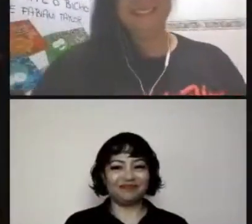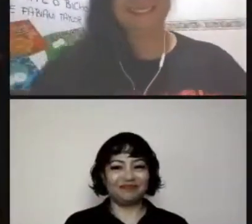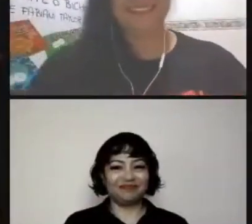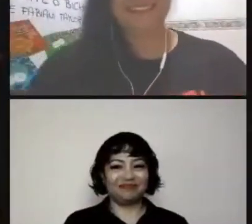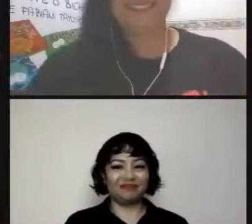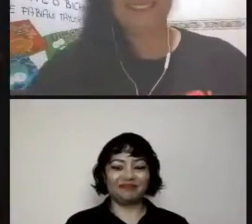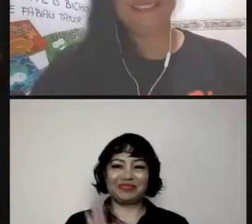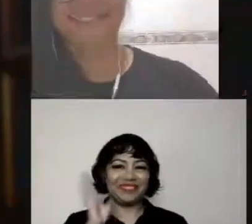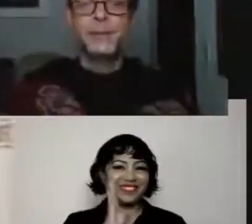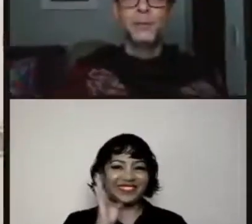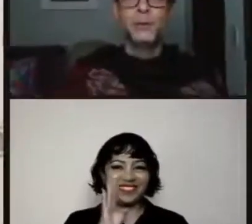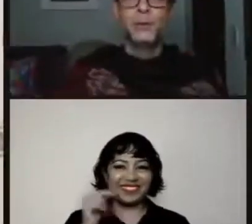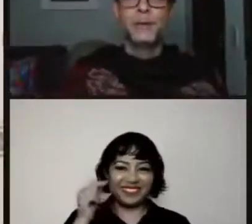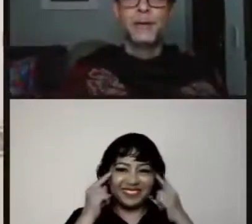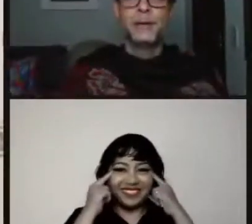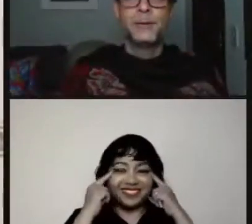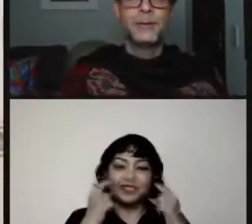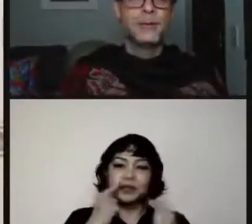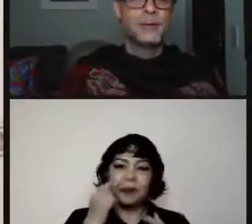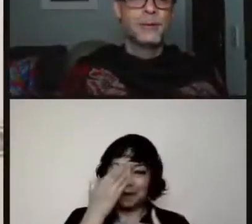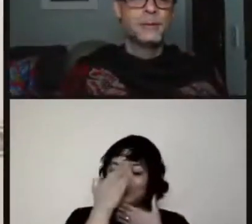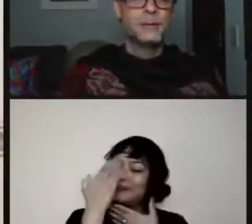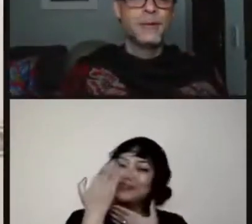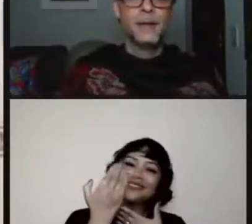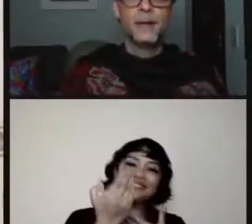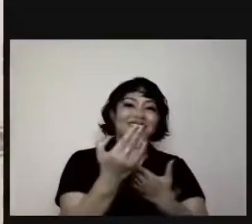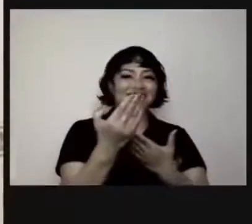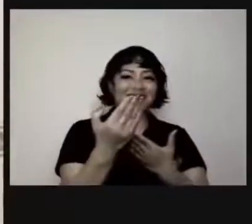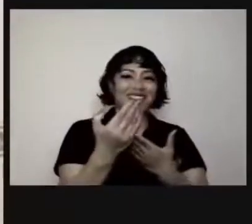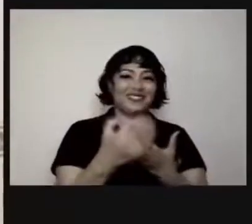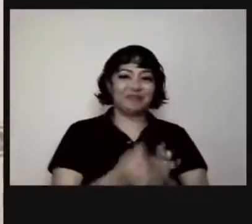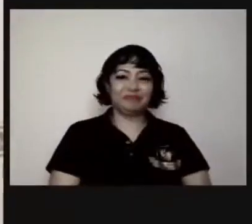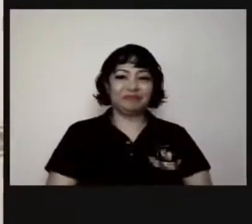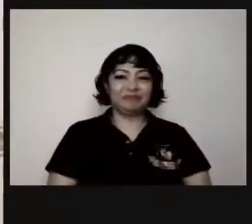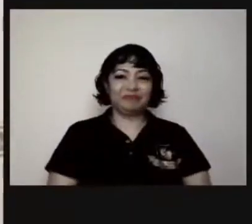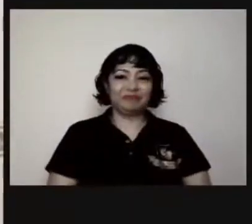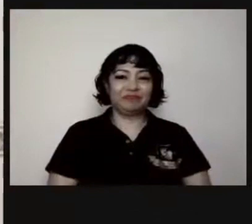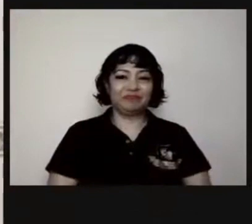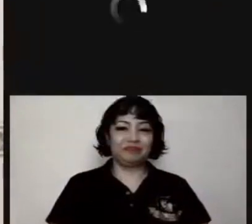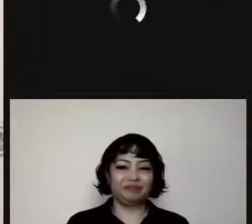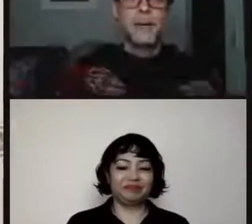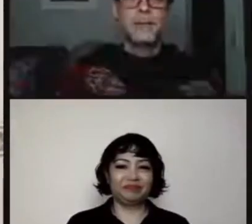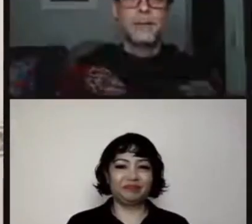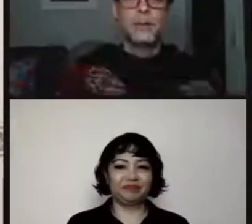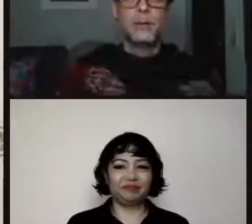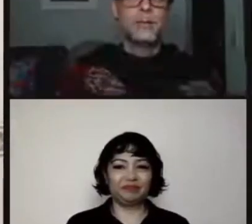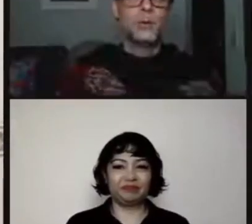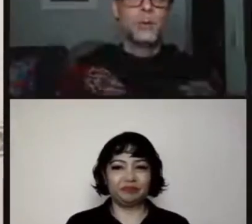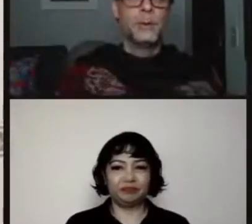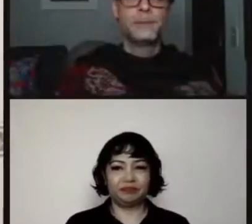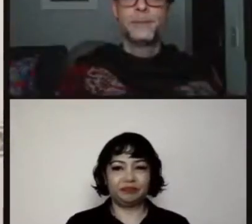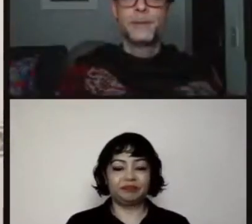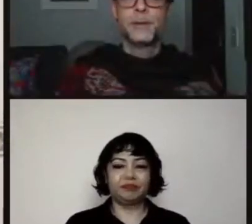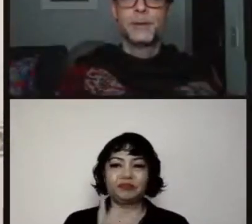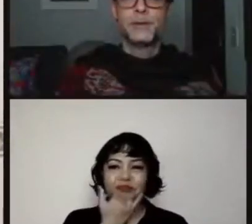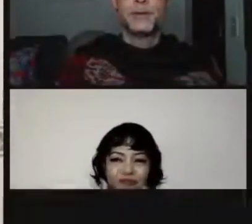Muito legal, Fabi. Muito obrigado pela sua Opa, oi,